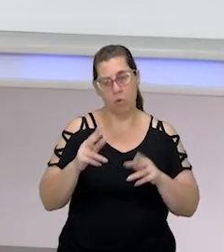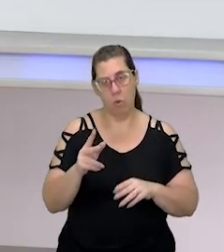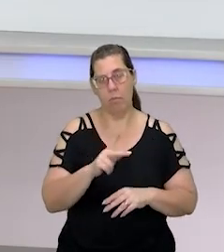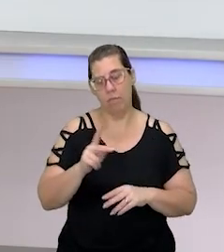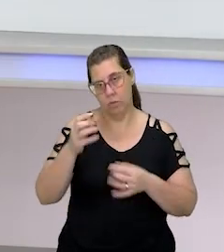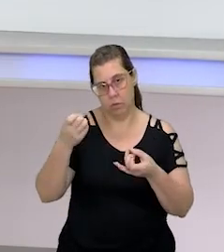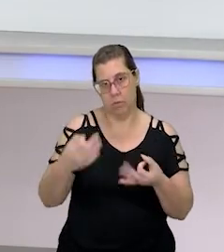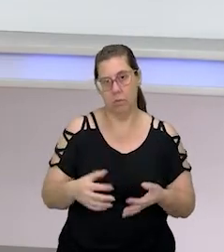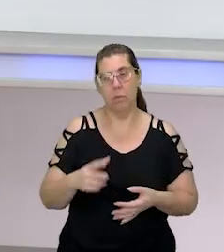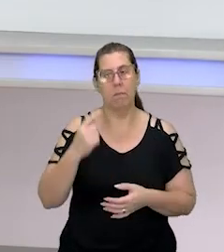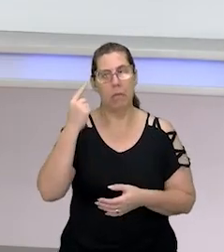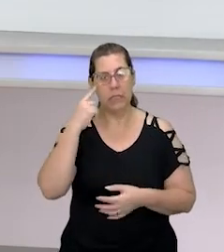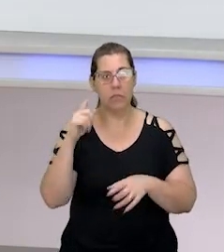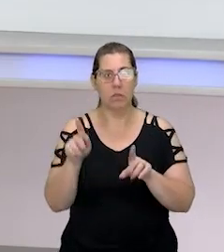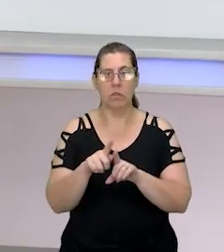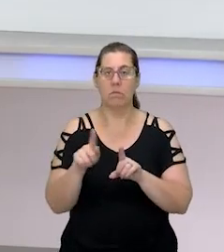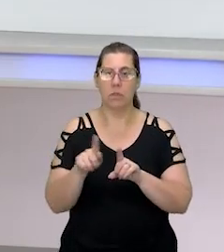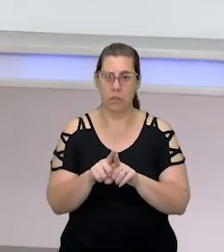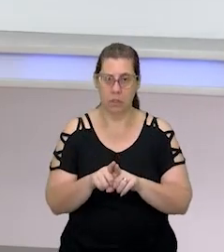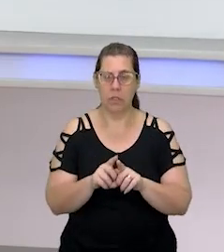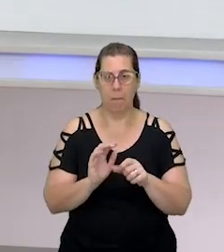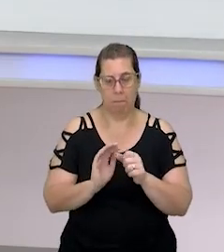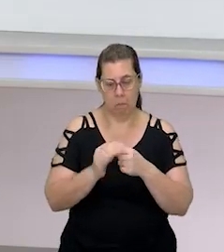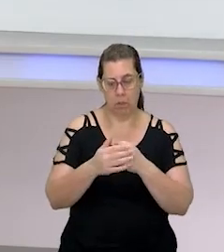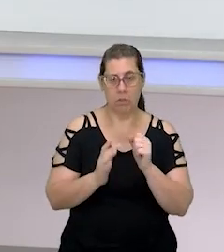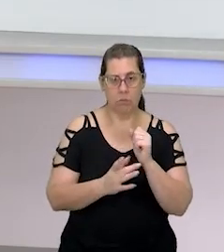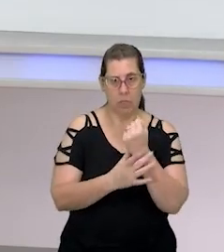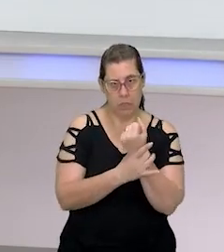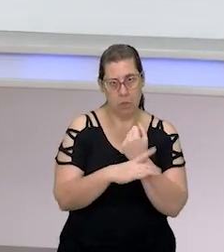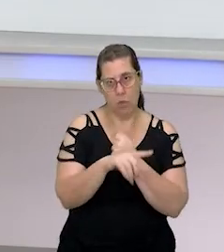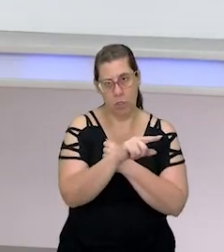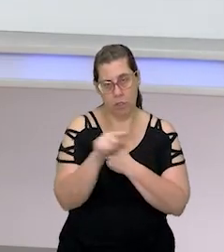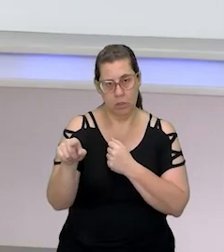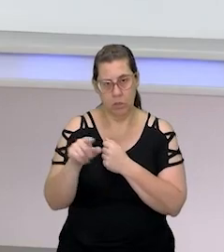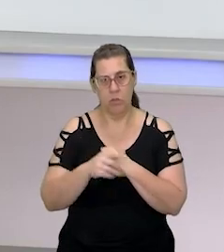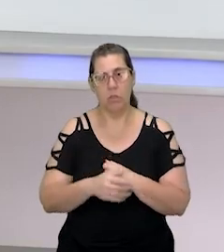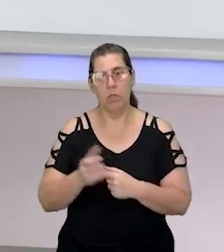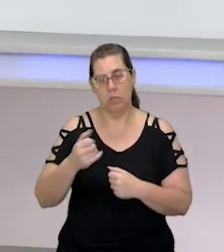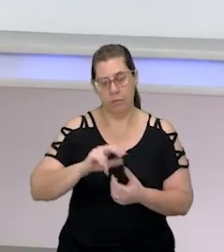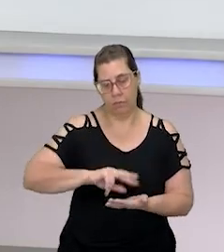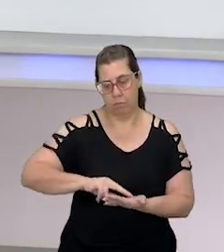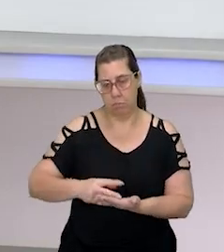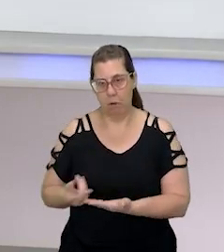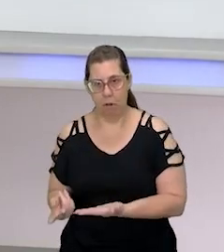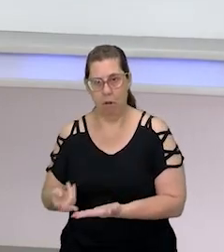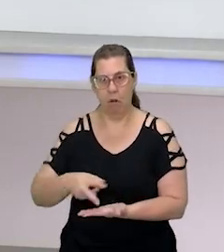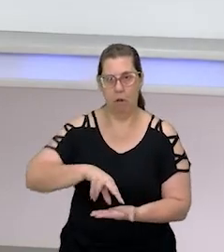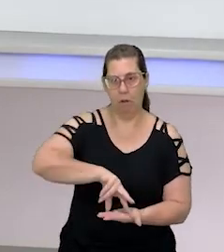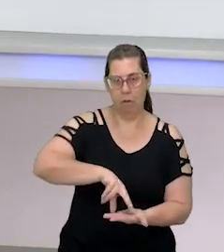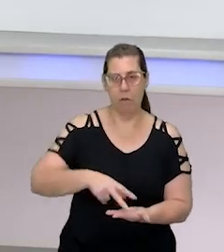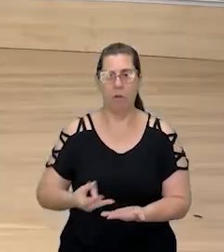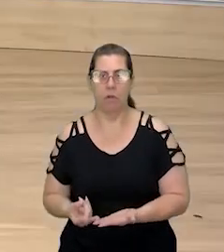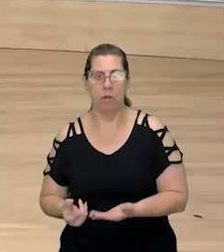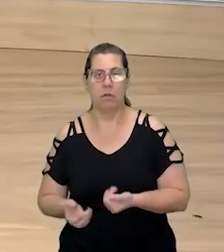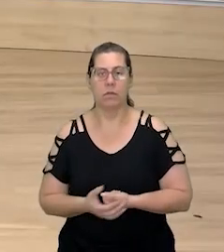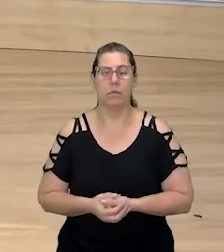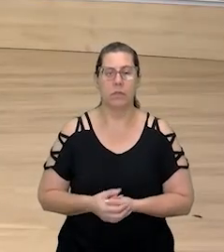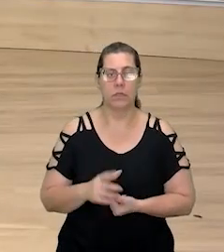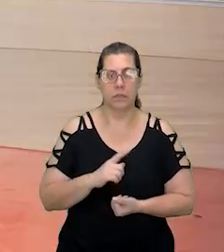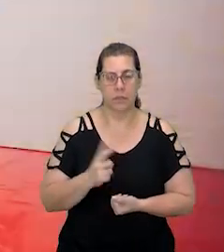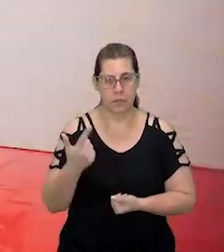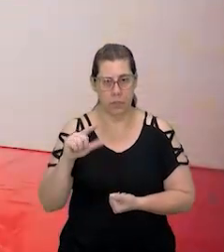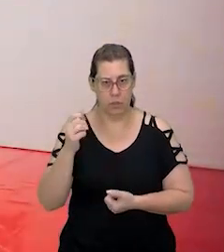falou, sempre pensando também na questão da proteção, se vocês forem fazer alguns rolamentos nas simulações, é Sim, isso, lógico. Né? Temos